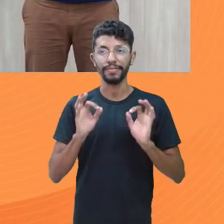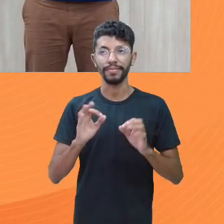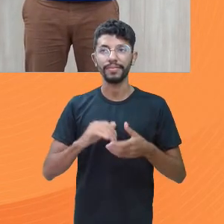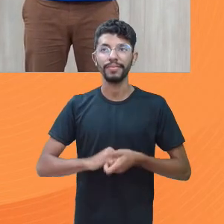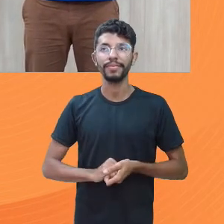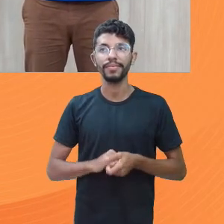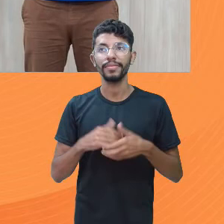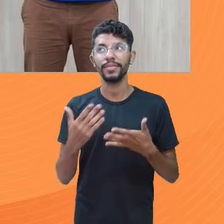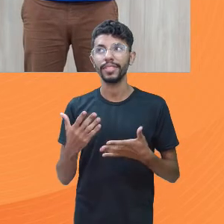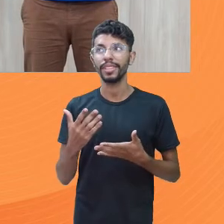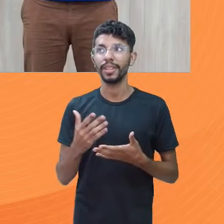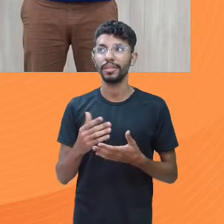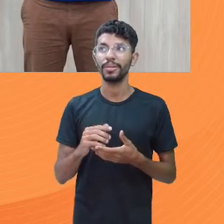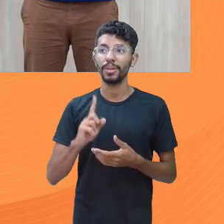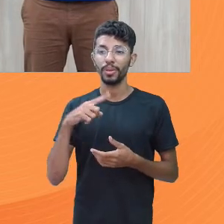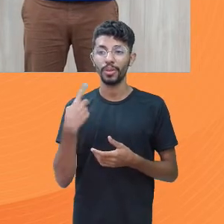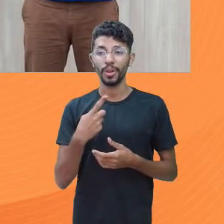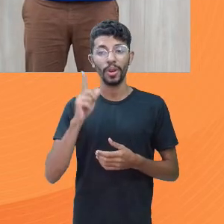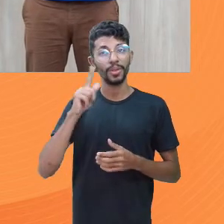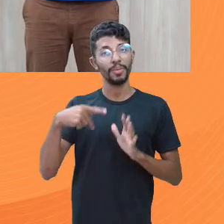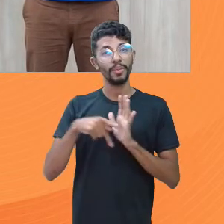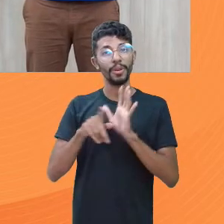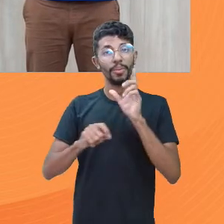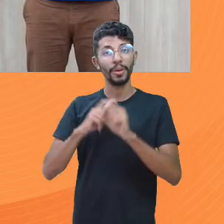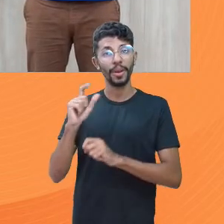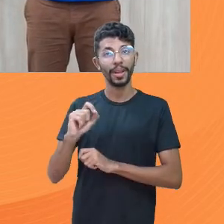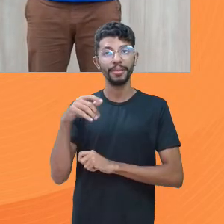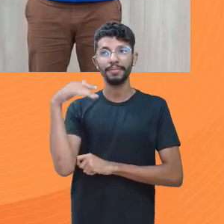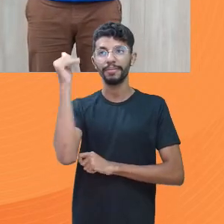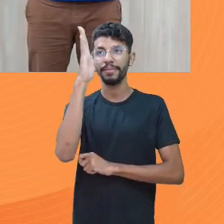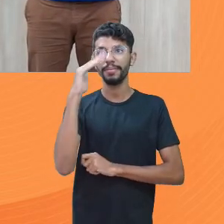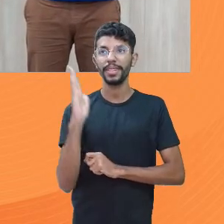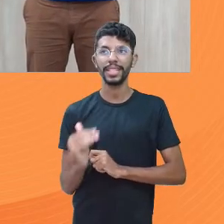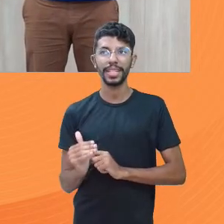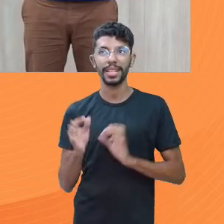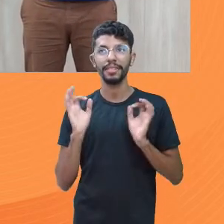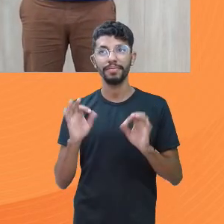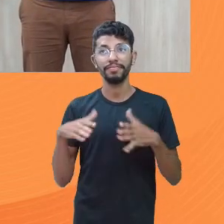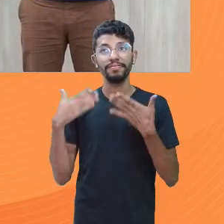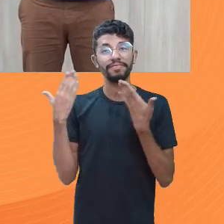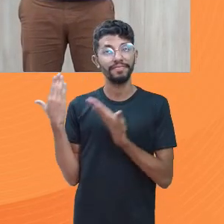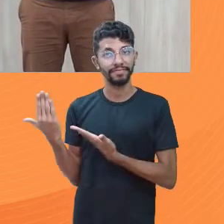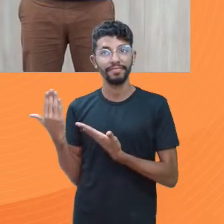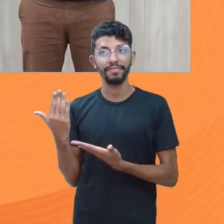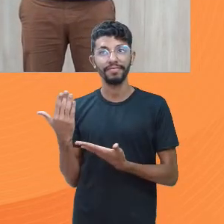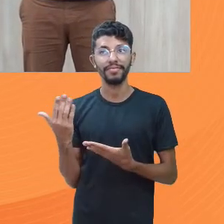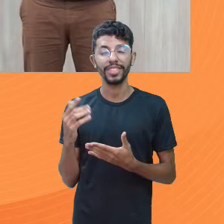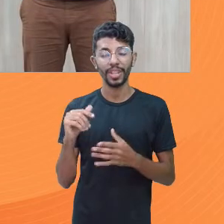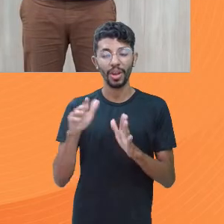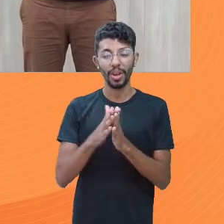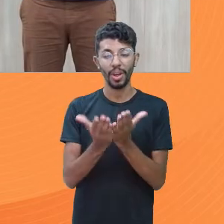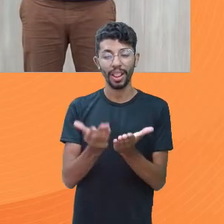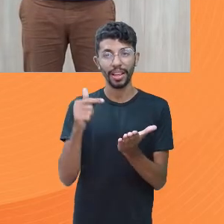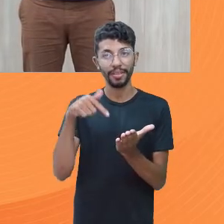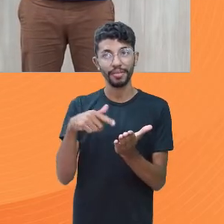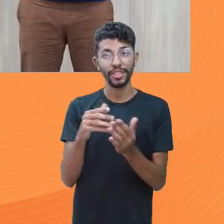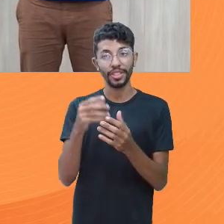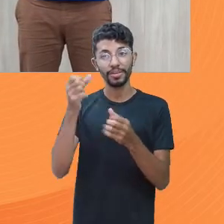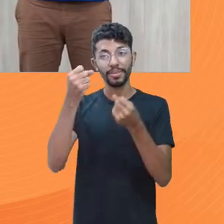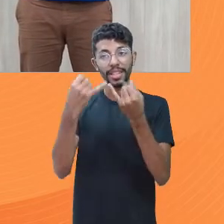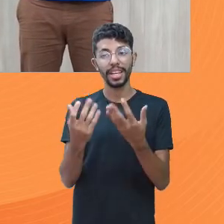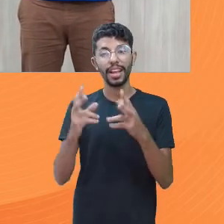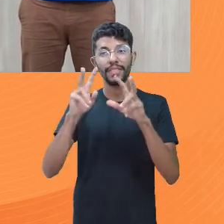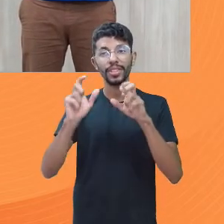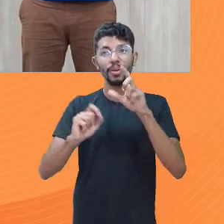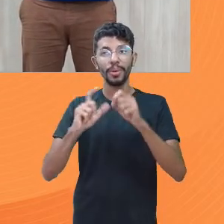exatamente os brasileiros. Então, caiu para a gente os brasileiros. Nisso, esse livro falava do comportamento em público de